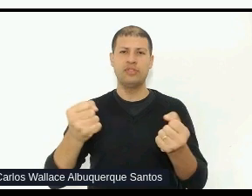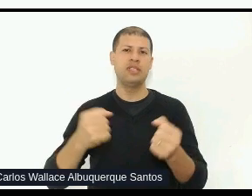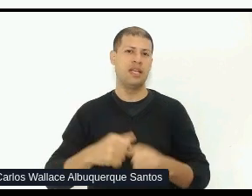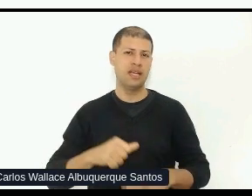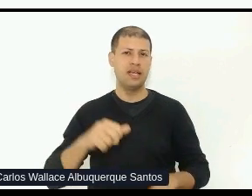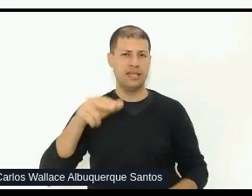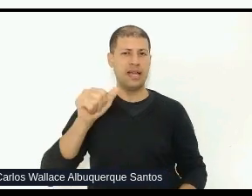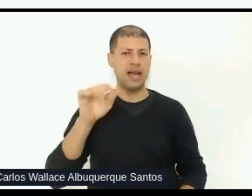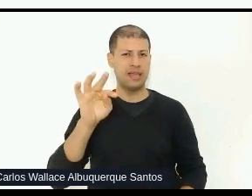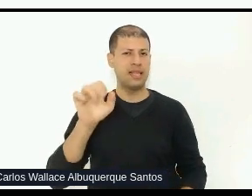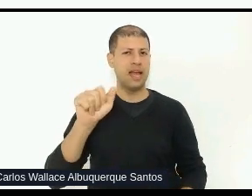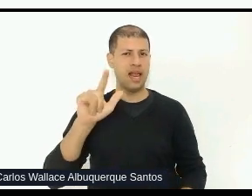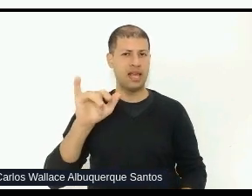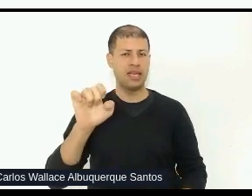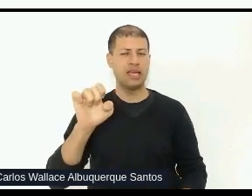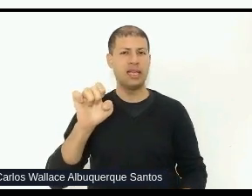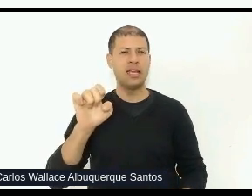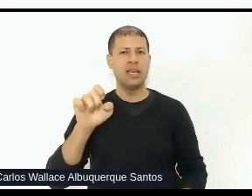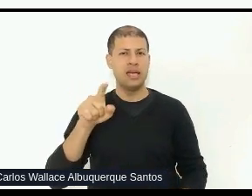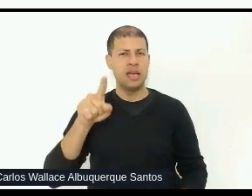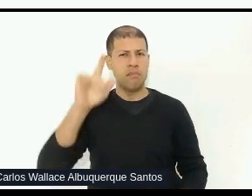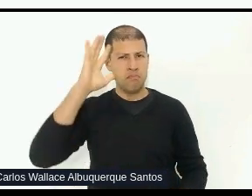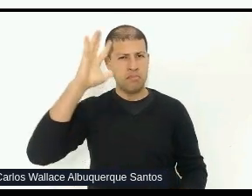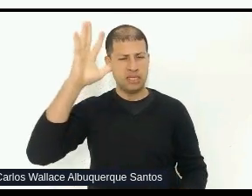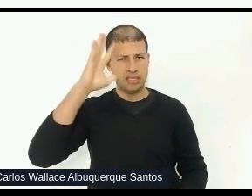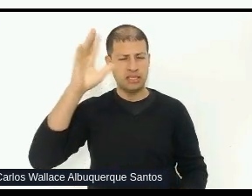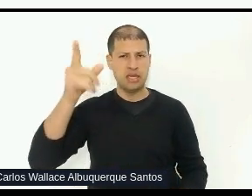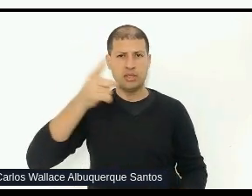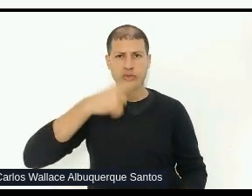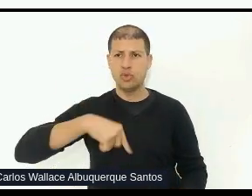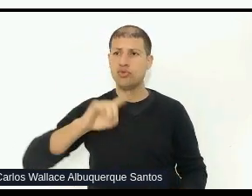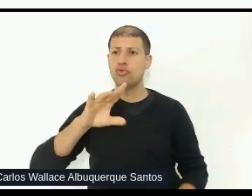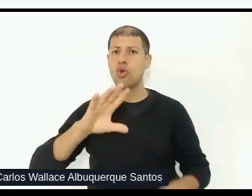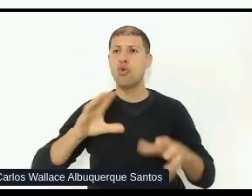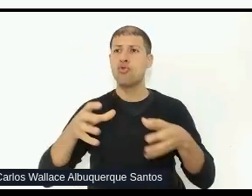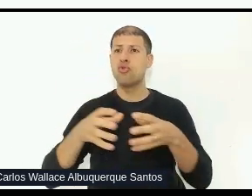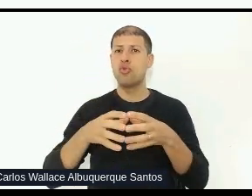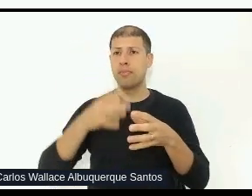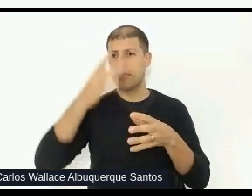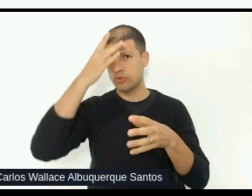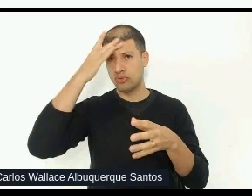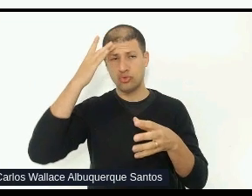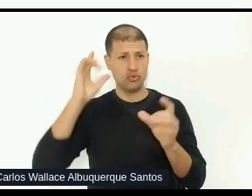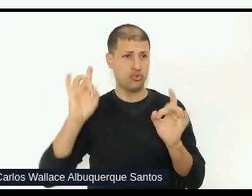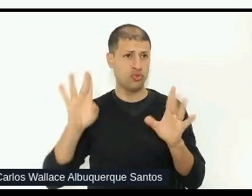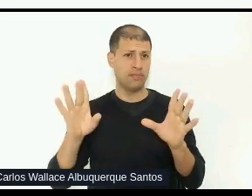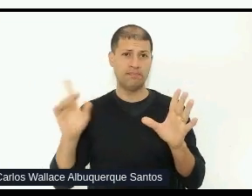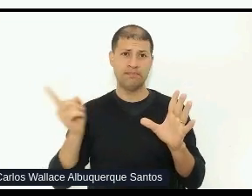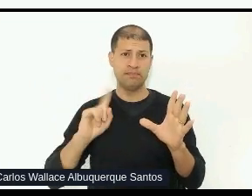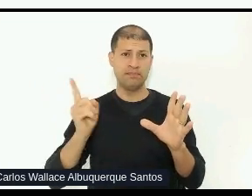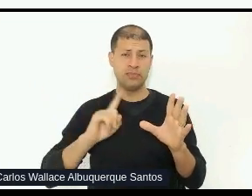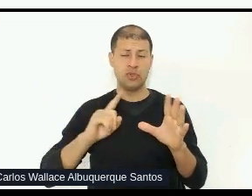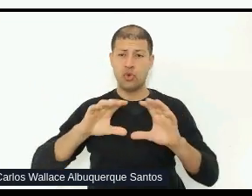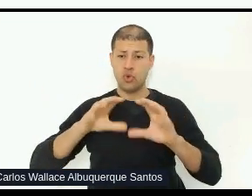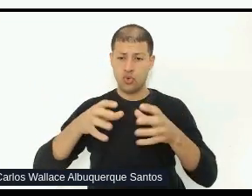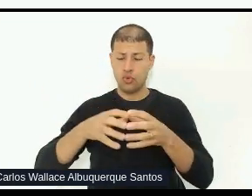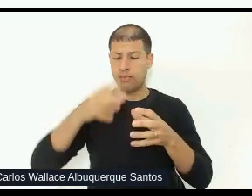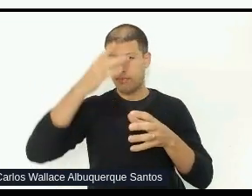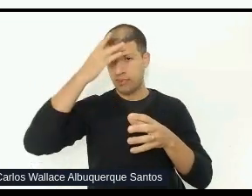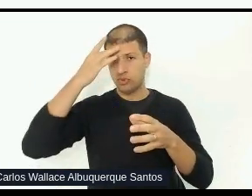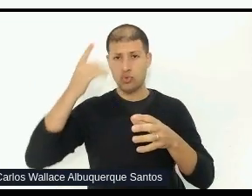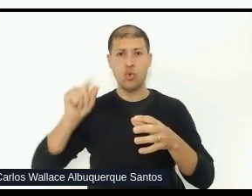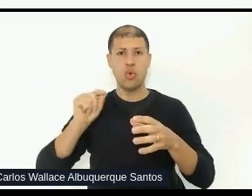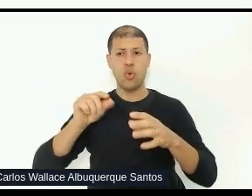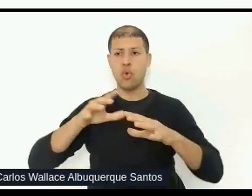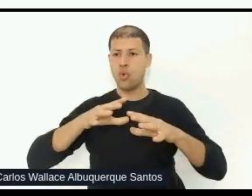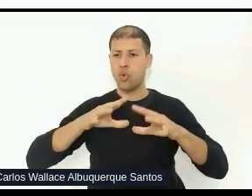né? Pensar que não somos só um grupo de pessoas. Grupo de pessoas é um coletivo no